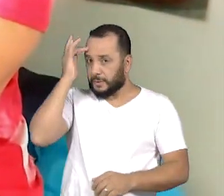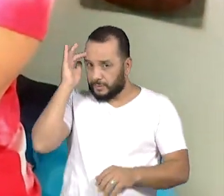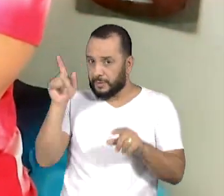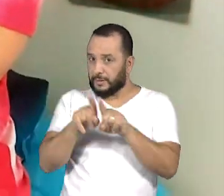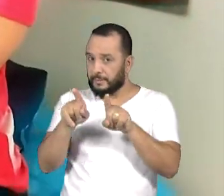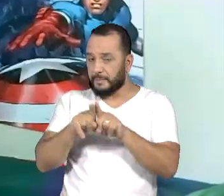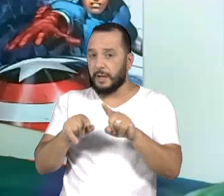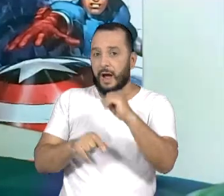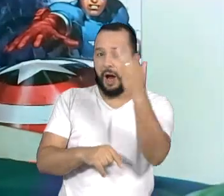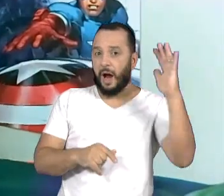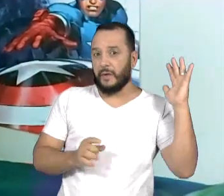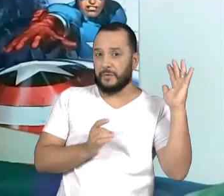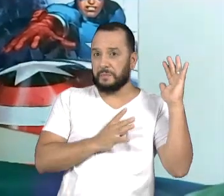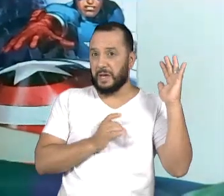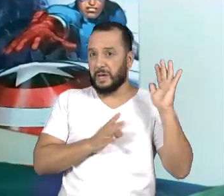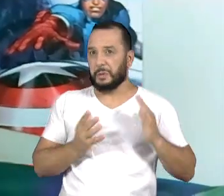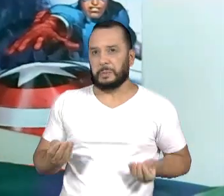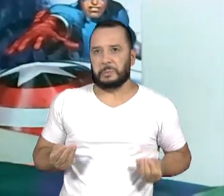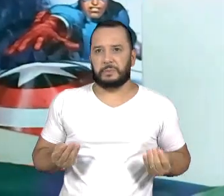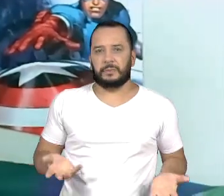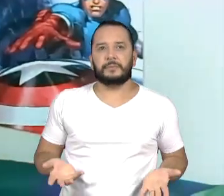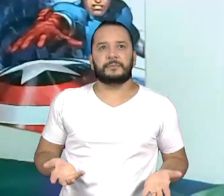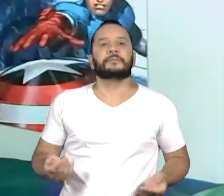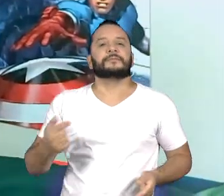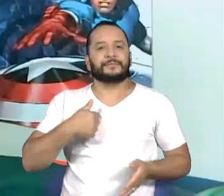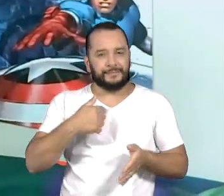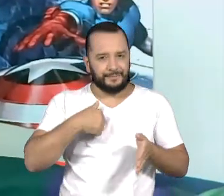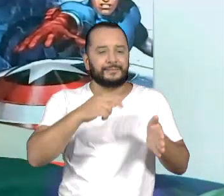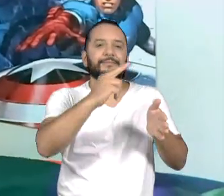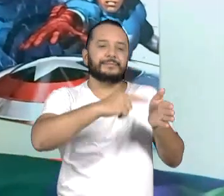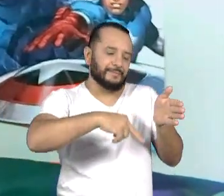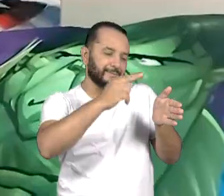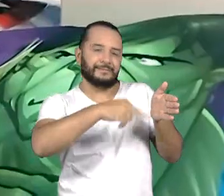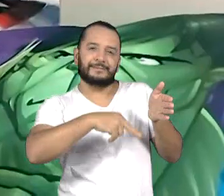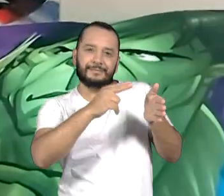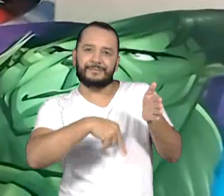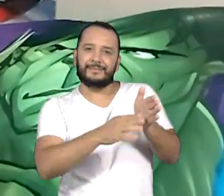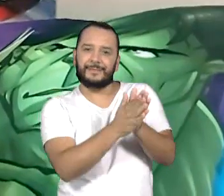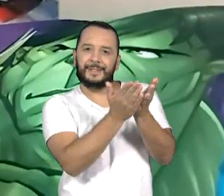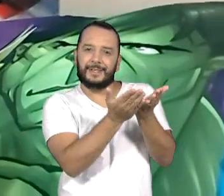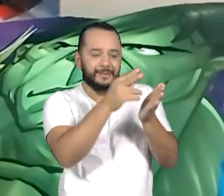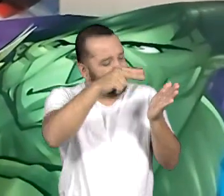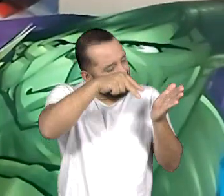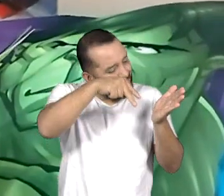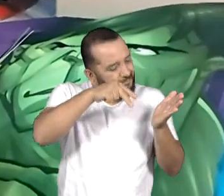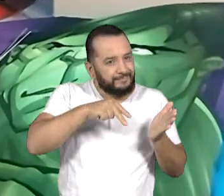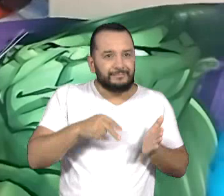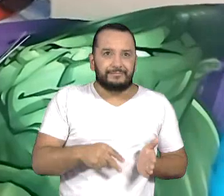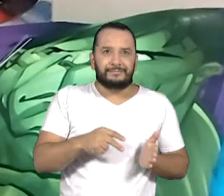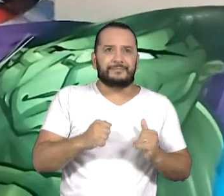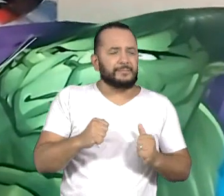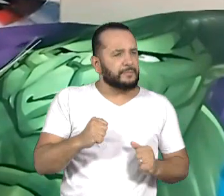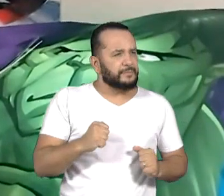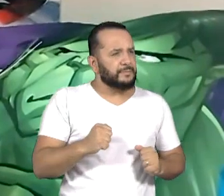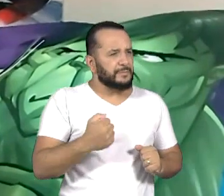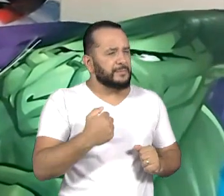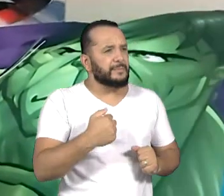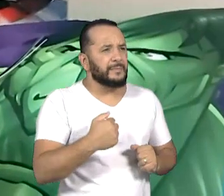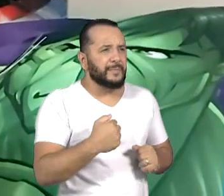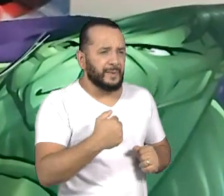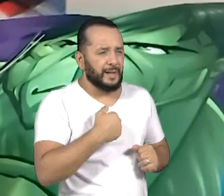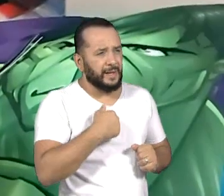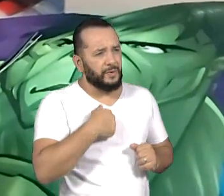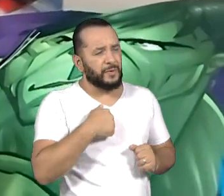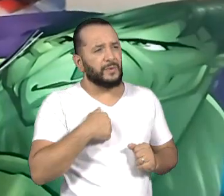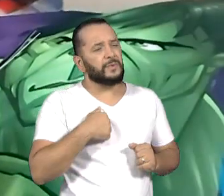medo de árvore também e as coisas que tem que ler no livro ficava eu